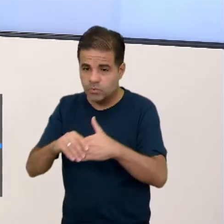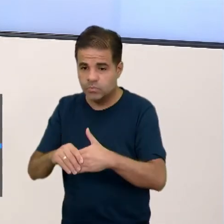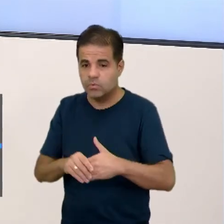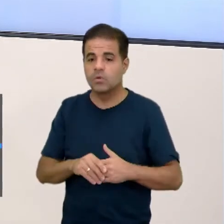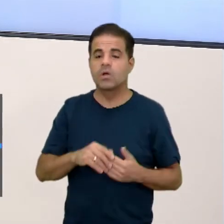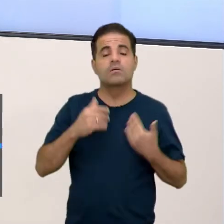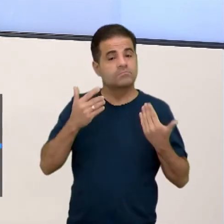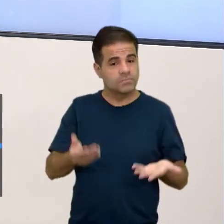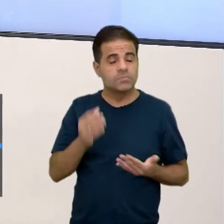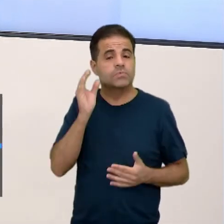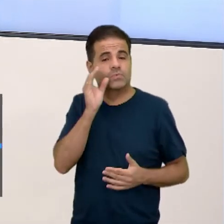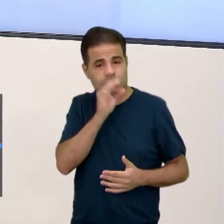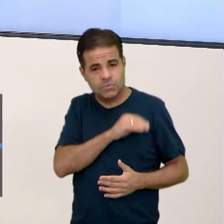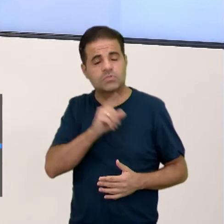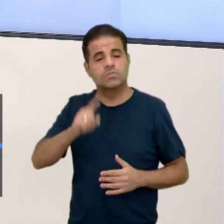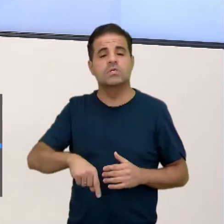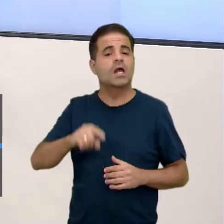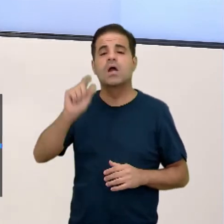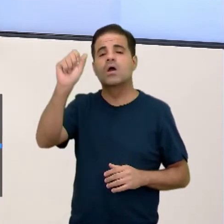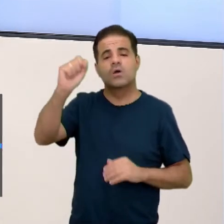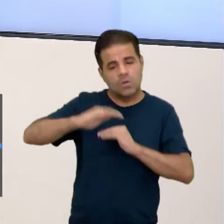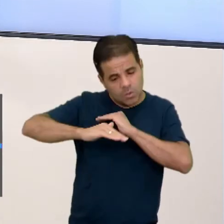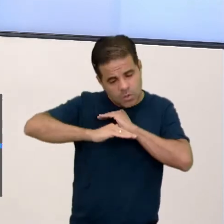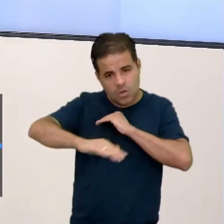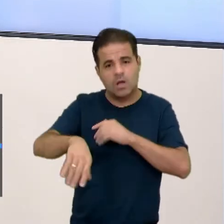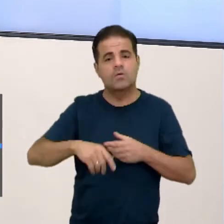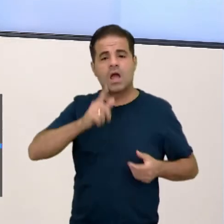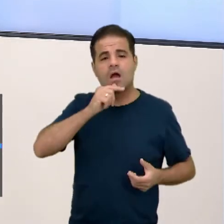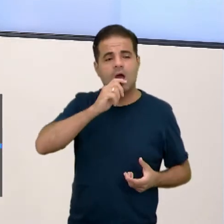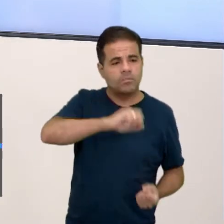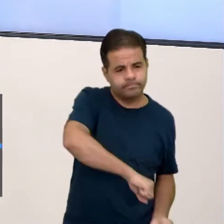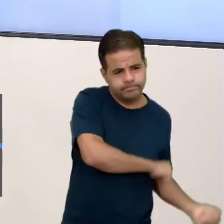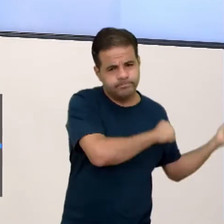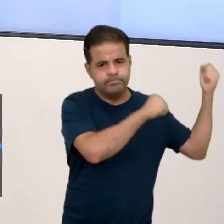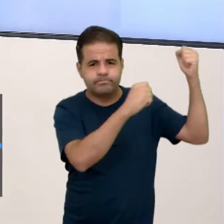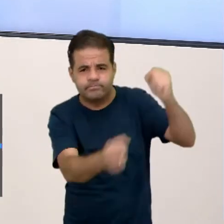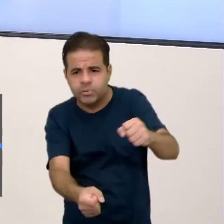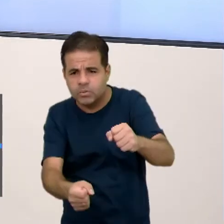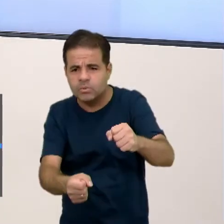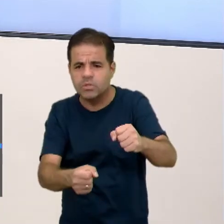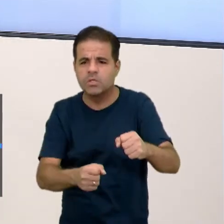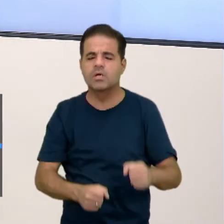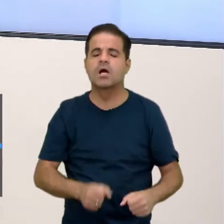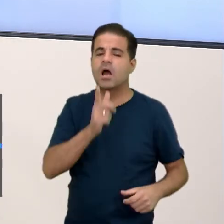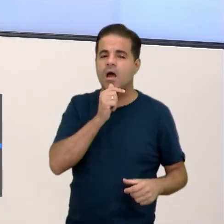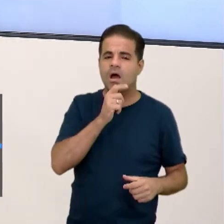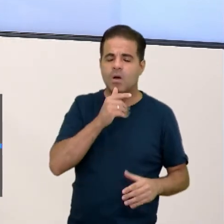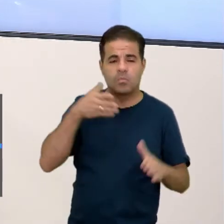caso, a fonte quente é o solo. O que você faz? Você joga água lá dentro. Tá certo? Quando